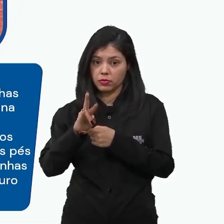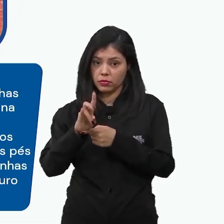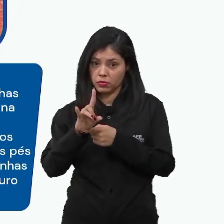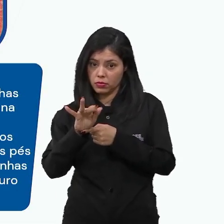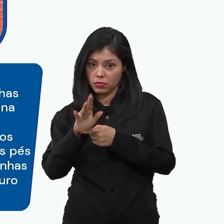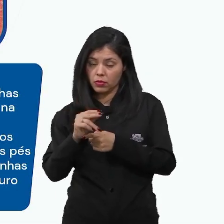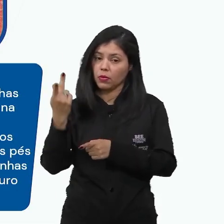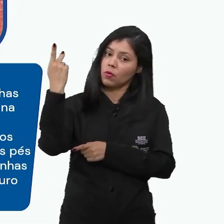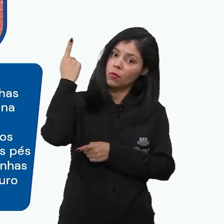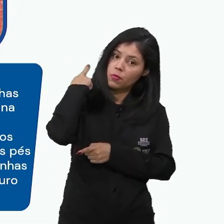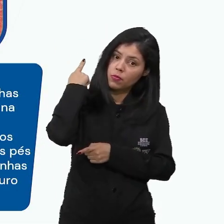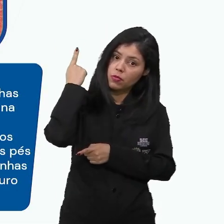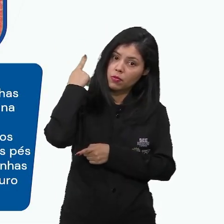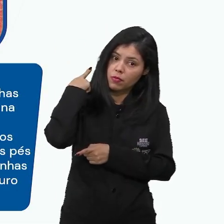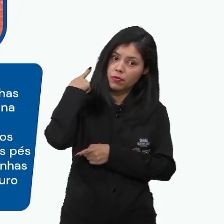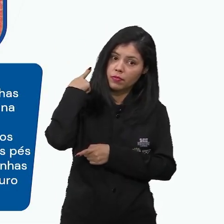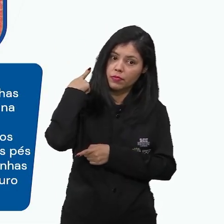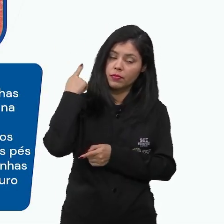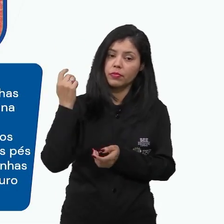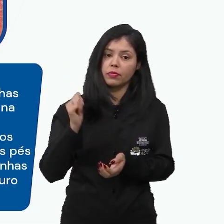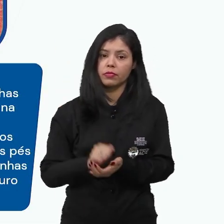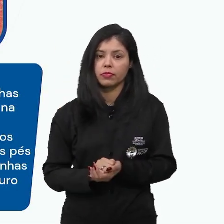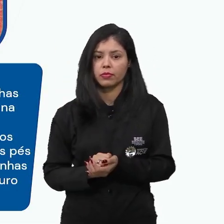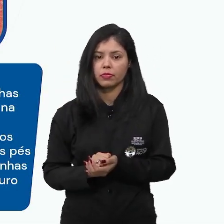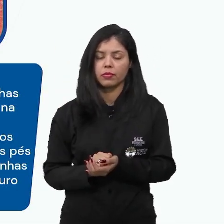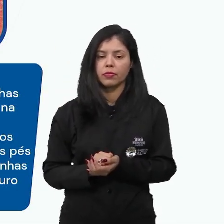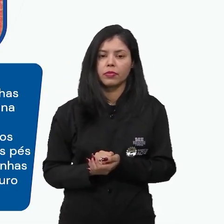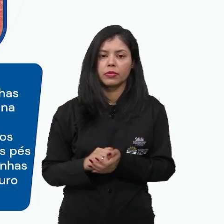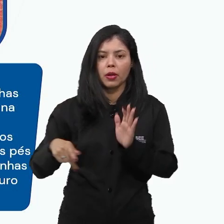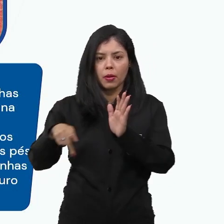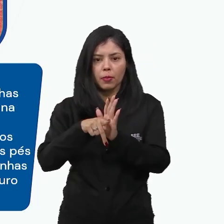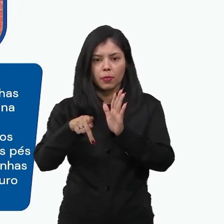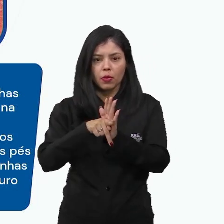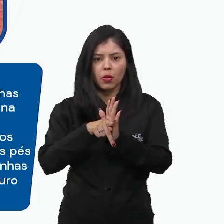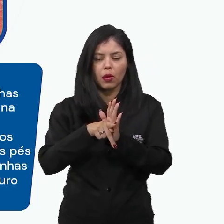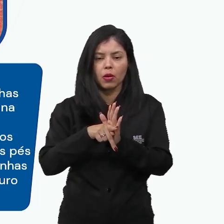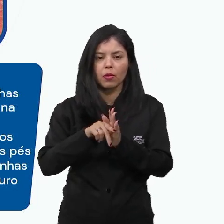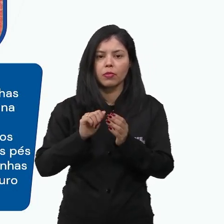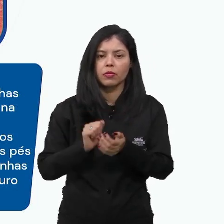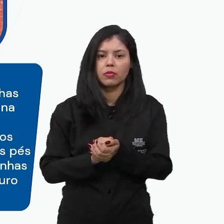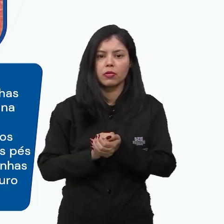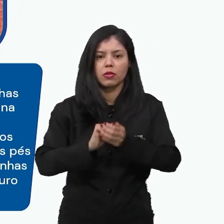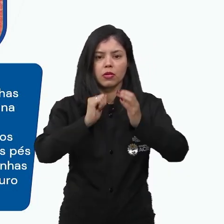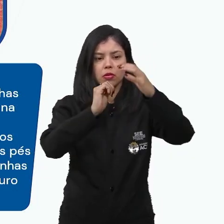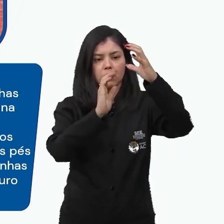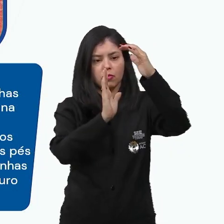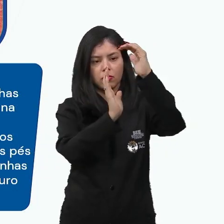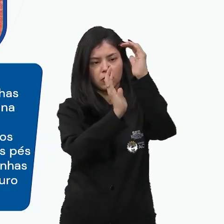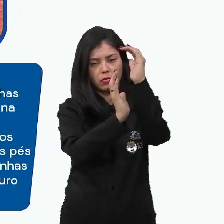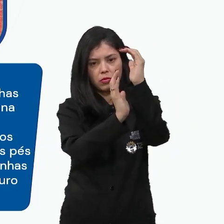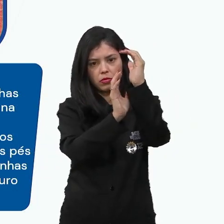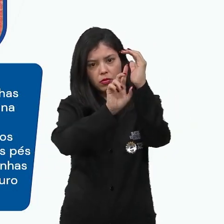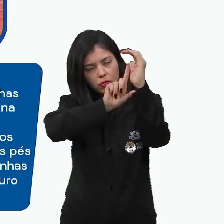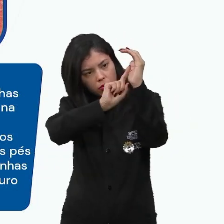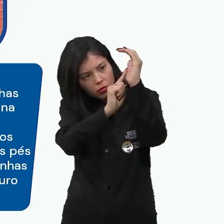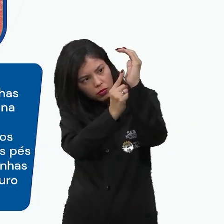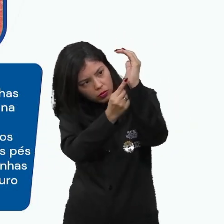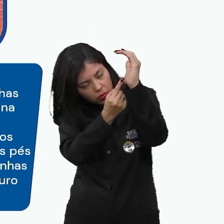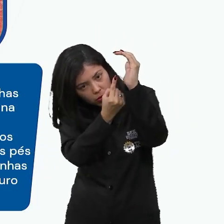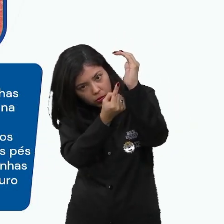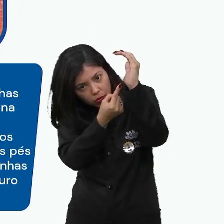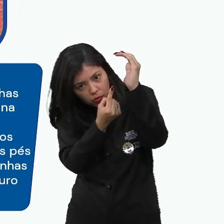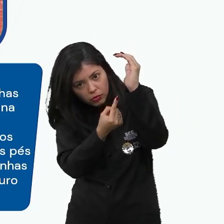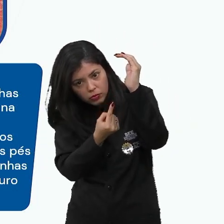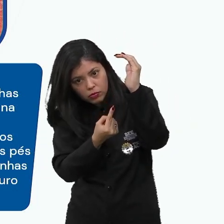a bronquite bacteriana, que vai atacar os brônquios ali do nosso pulmão, e também a pneumonia bacteriana,